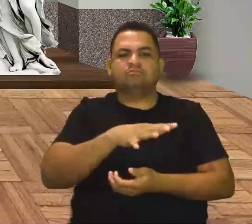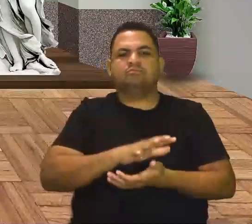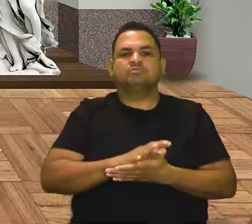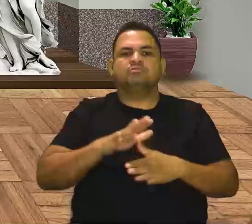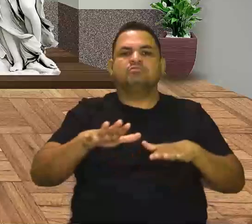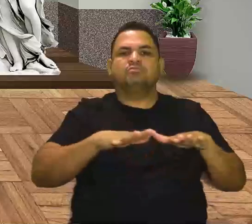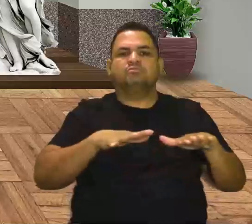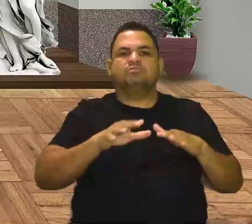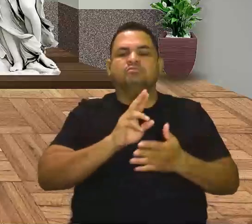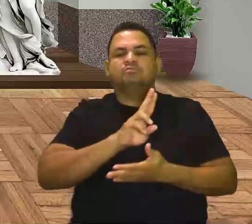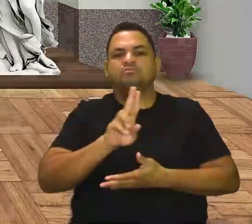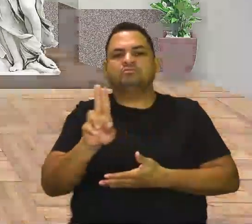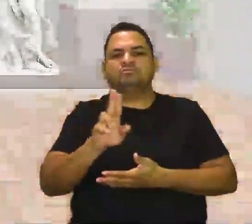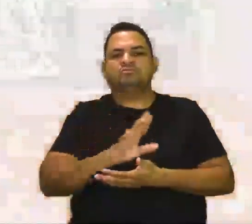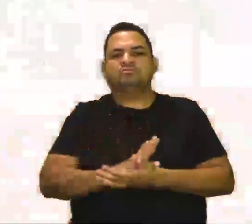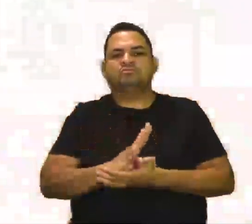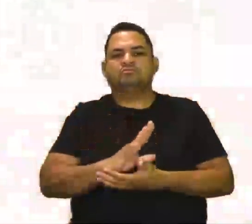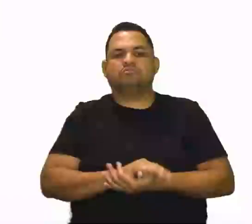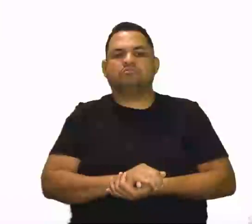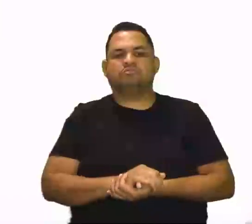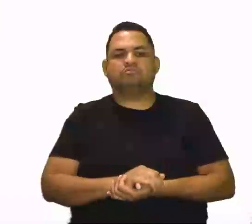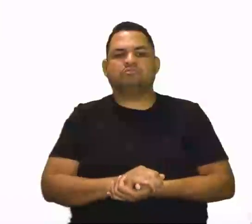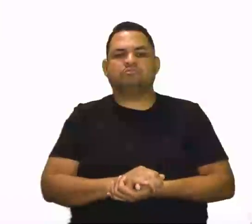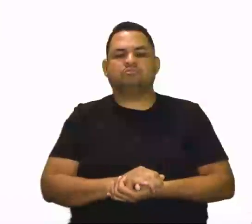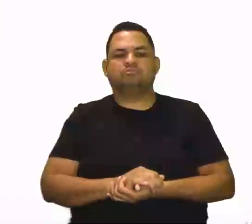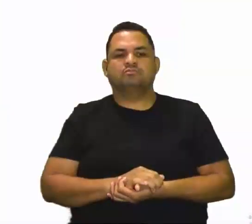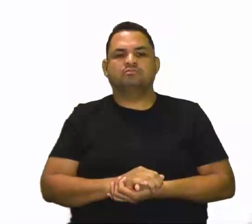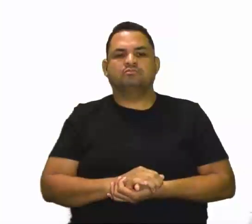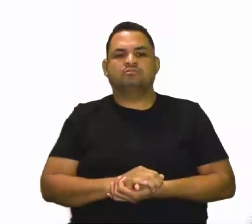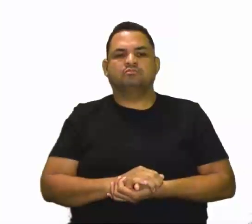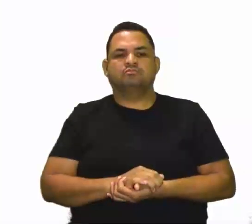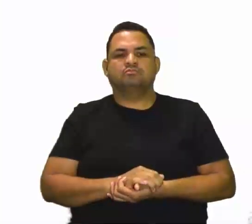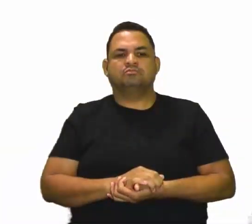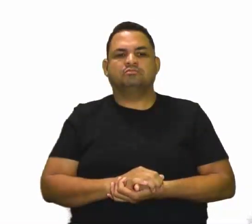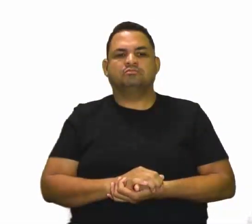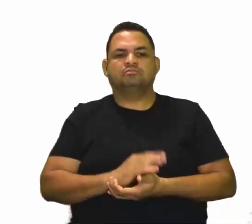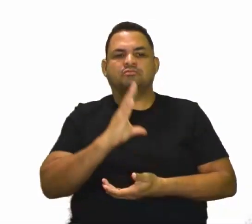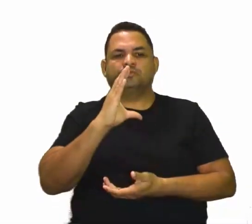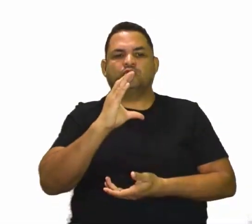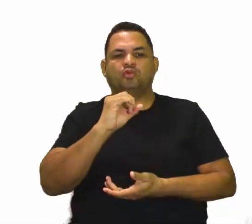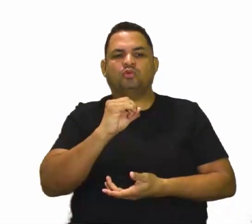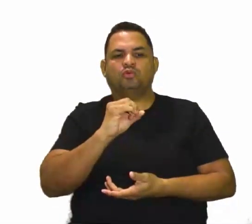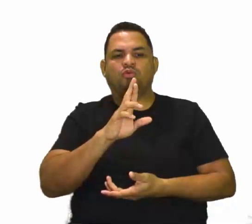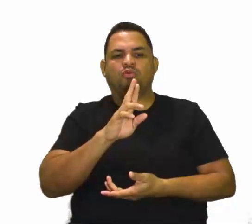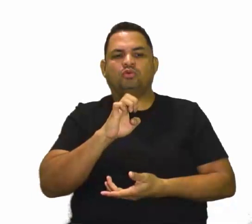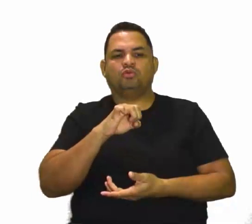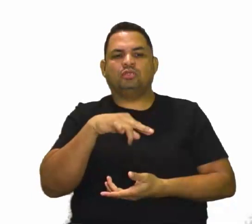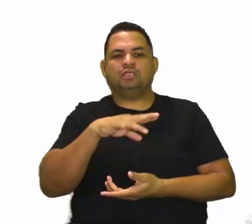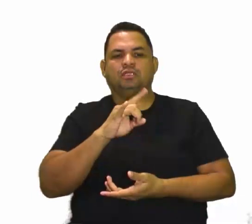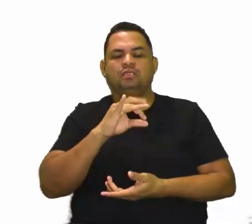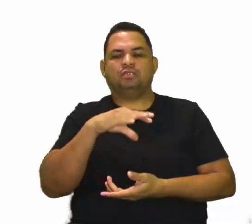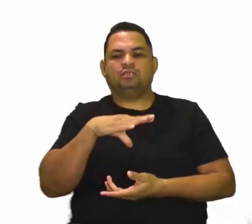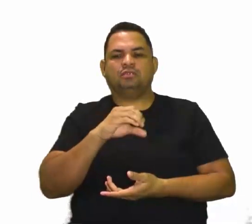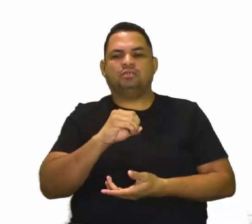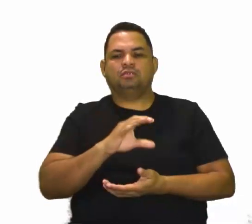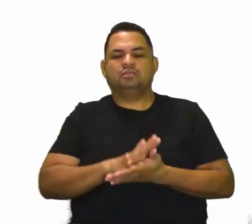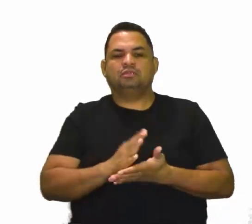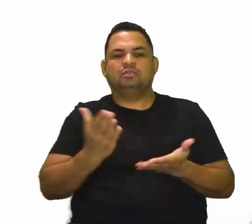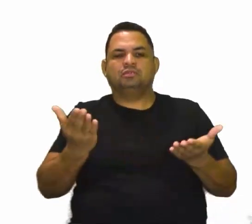que esse movimento é chamado de, olha aí, esse fenômeno é o coronelismo. São